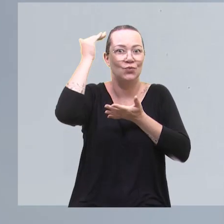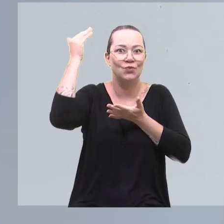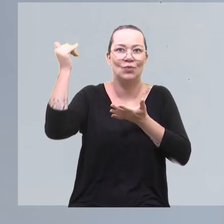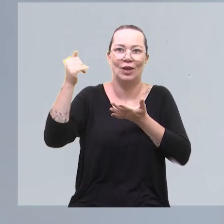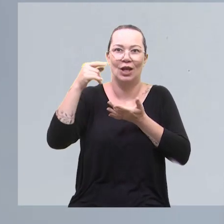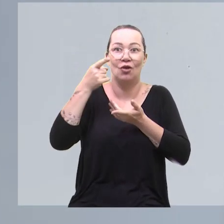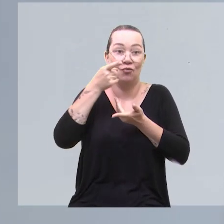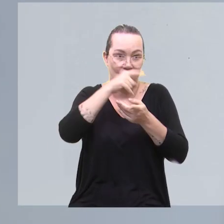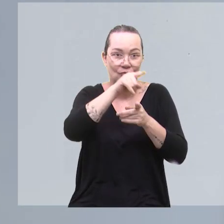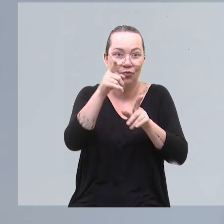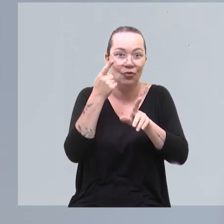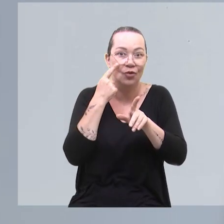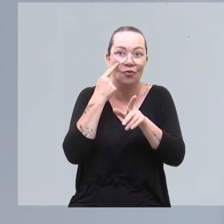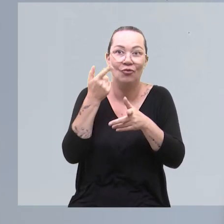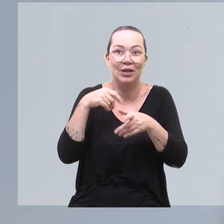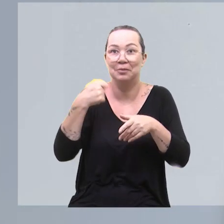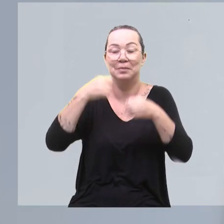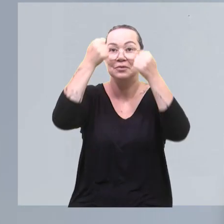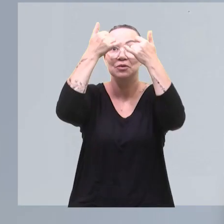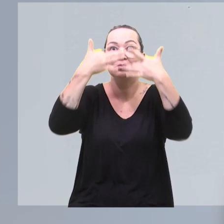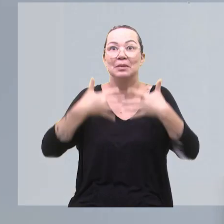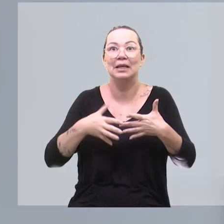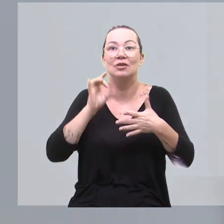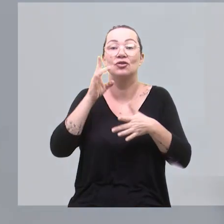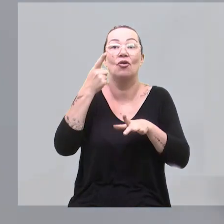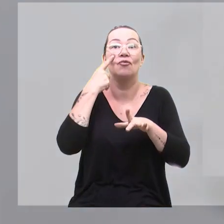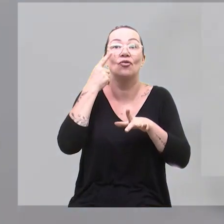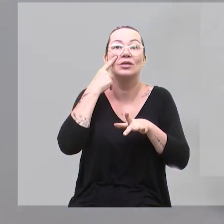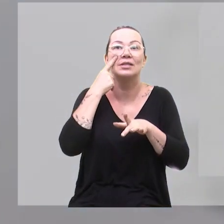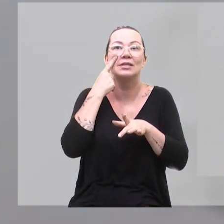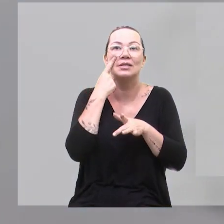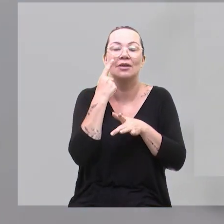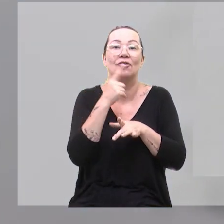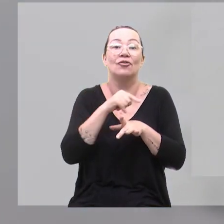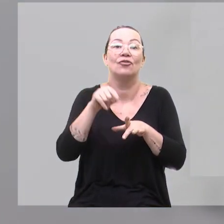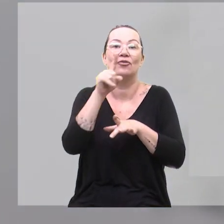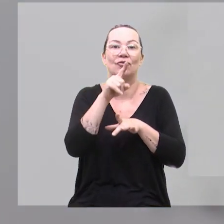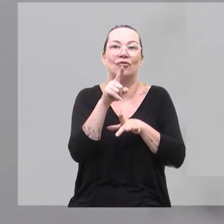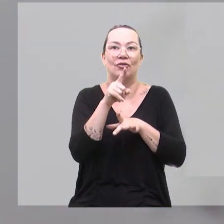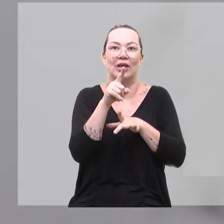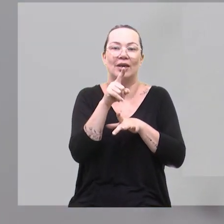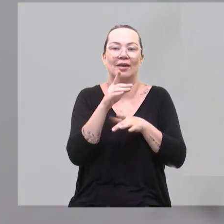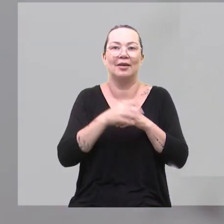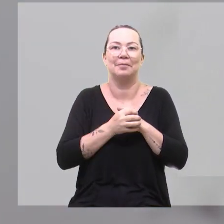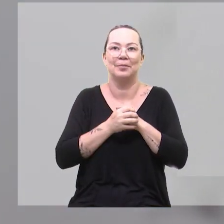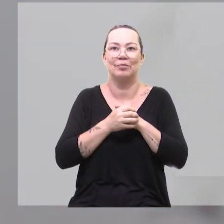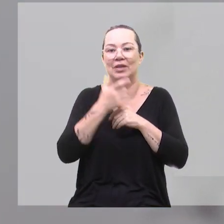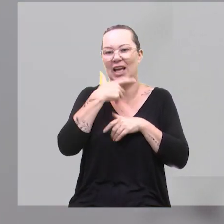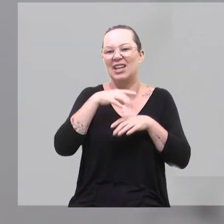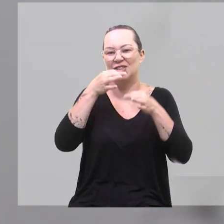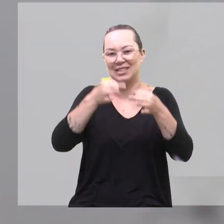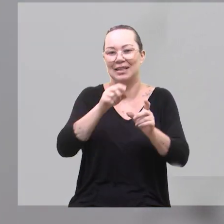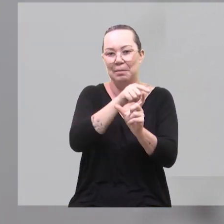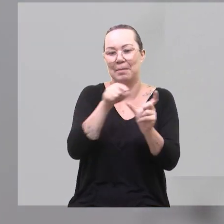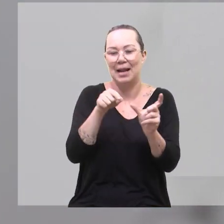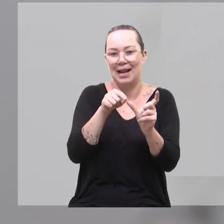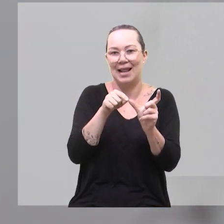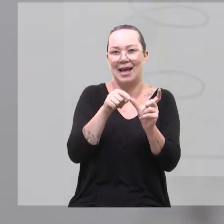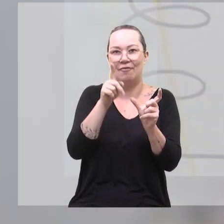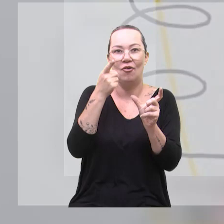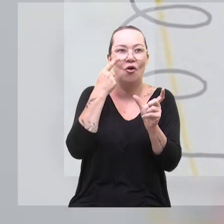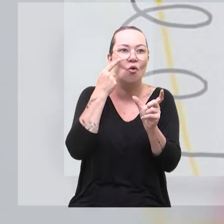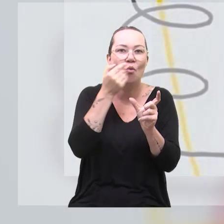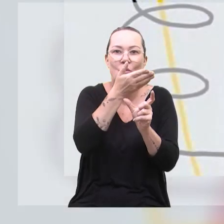num talento. Você está olhando, não preciso nem descrever. É só você degustar, contemplar. Acho que é a